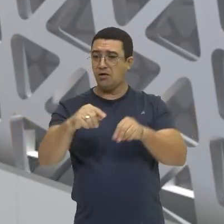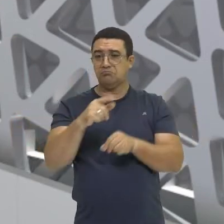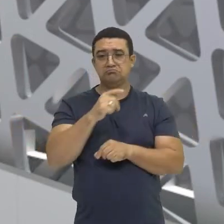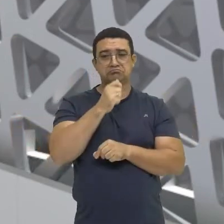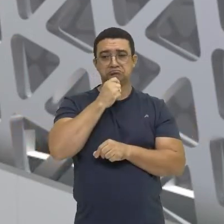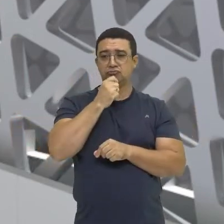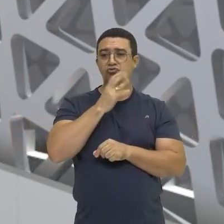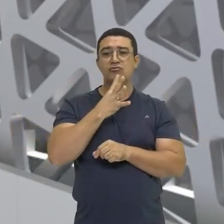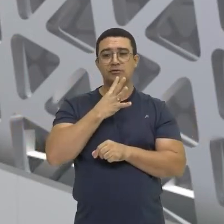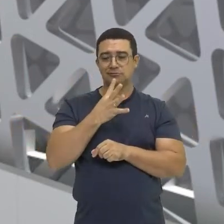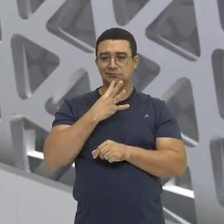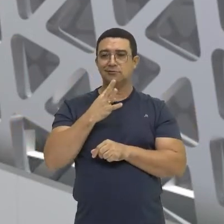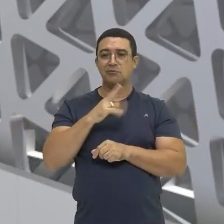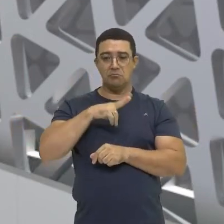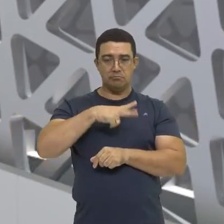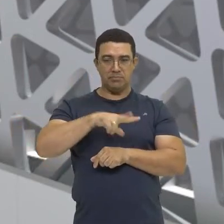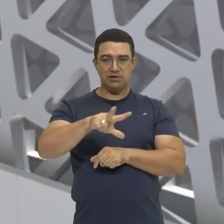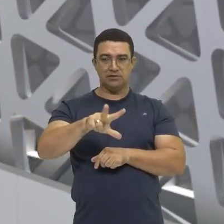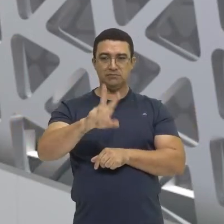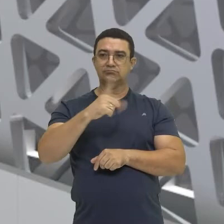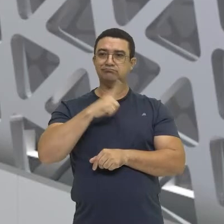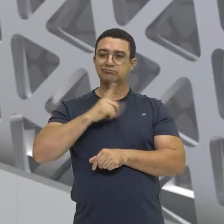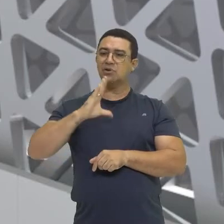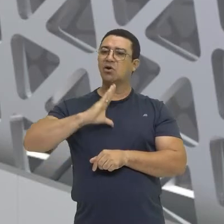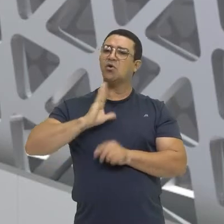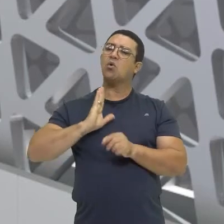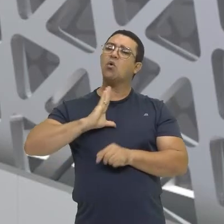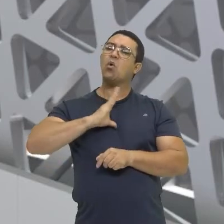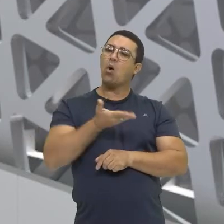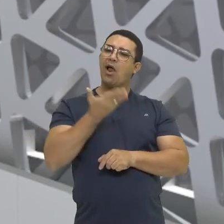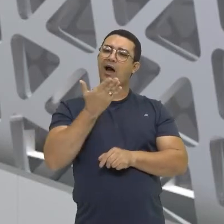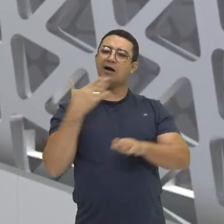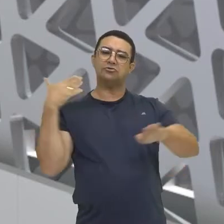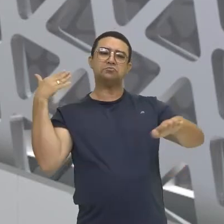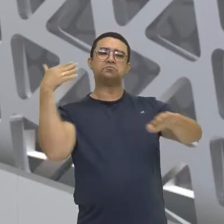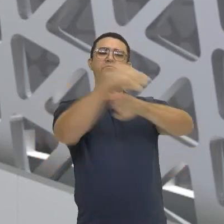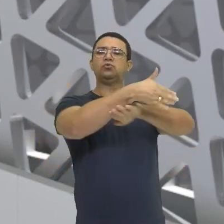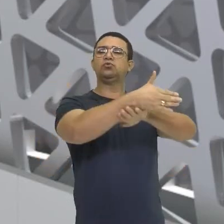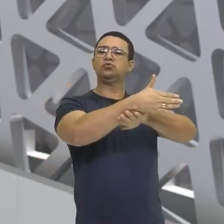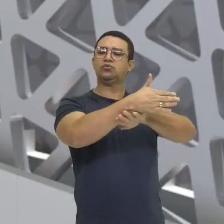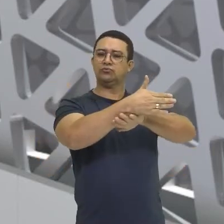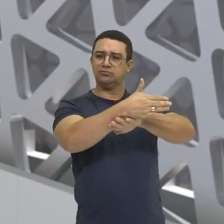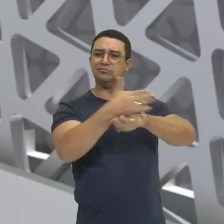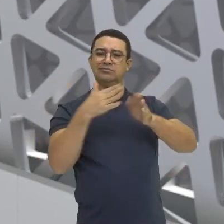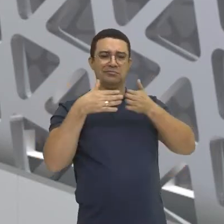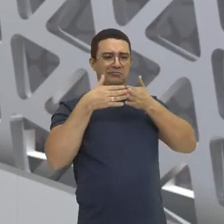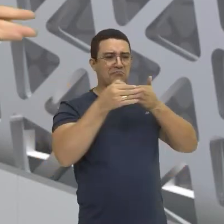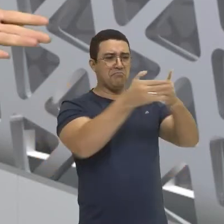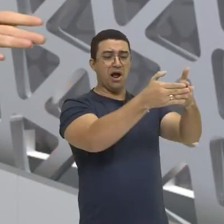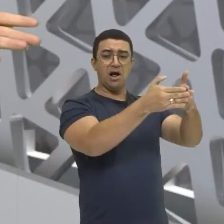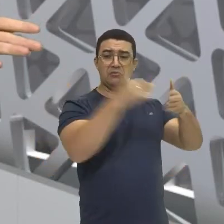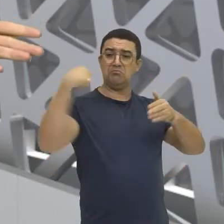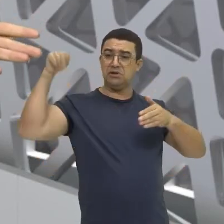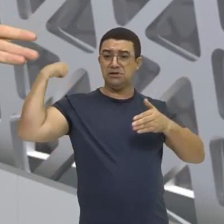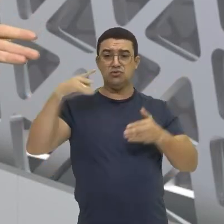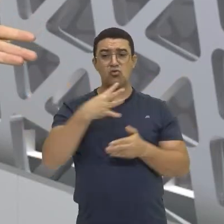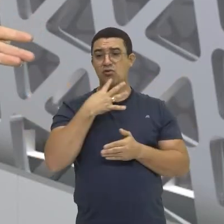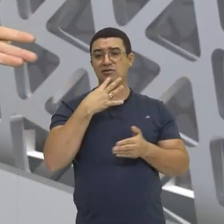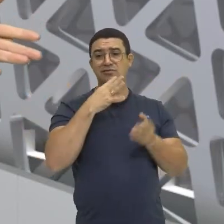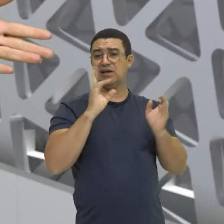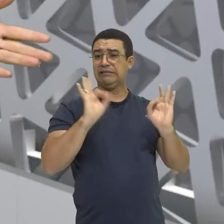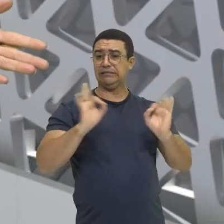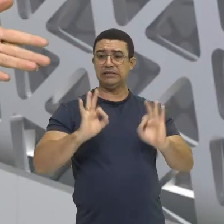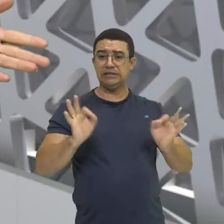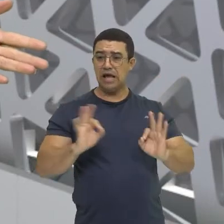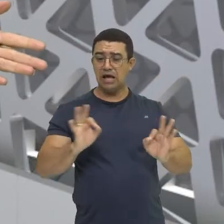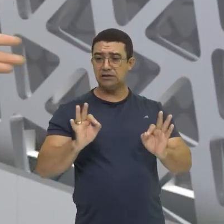eles tiveram essa coragem realmente de ultrapassar os limites, né? Porque naquela época não se conhecia nada aqui